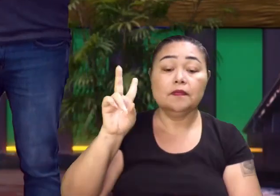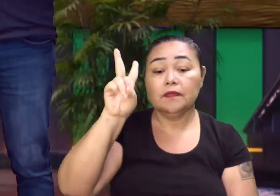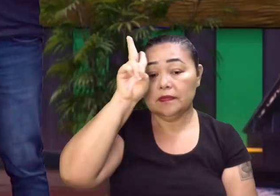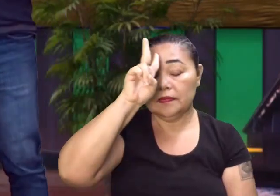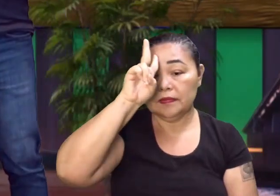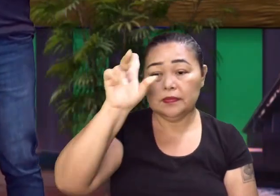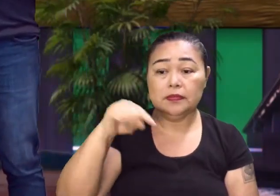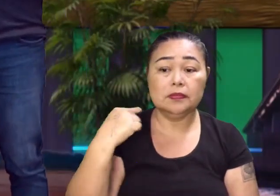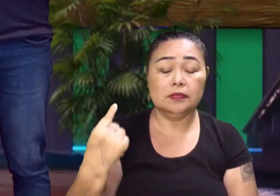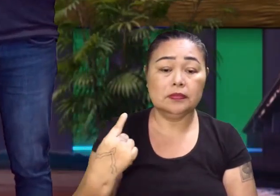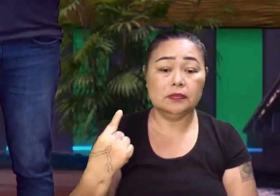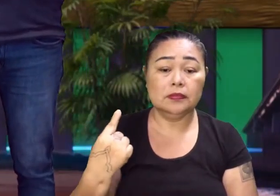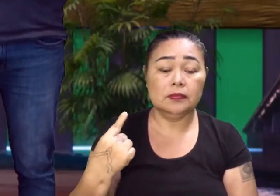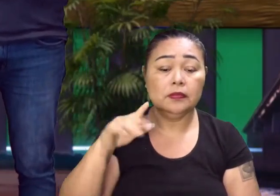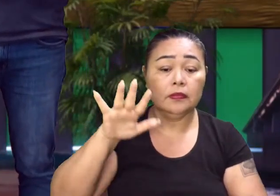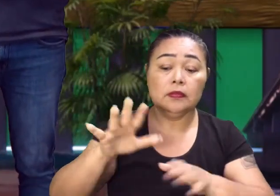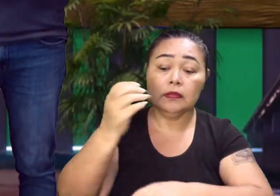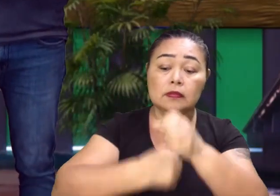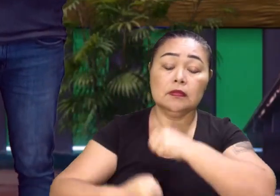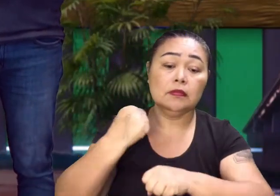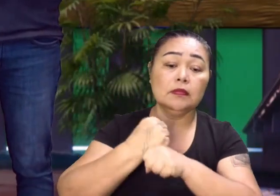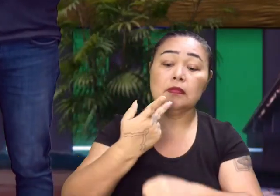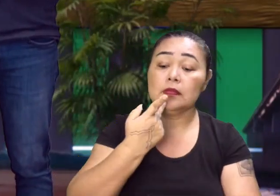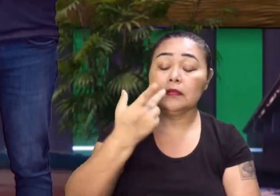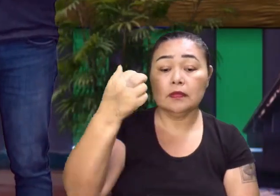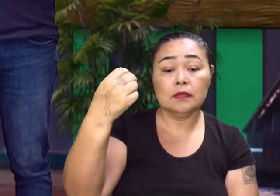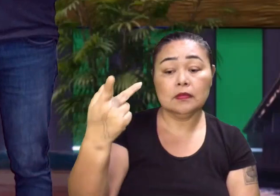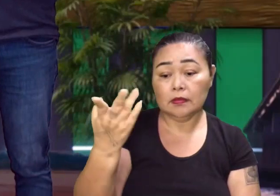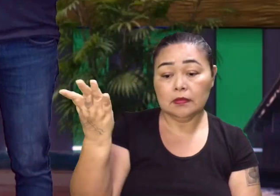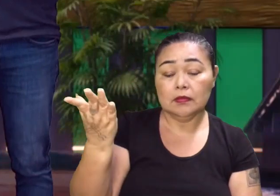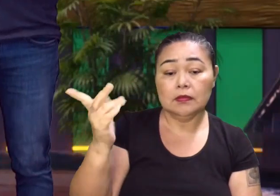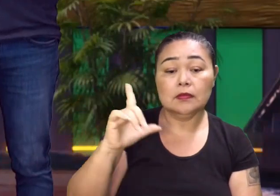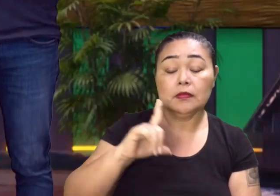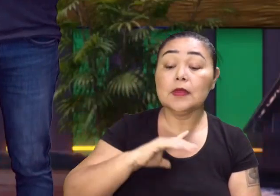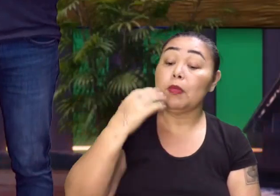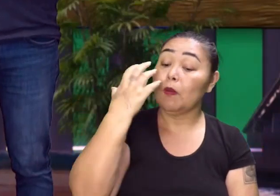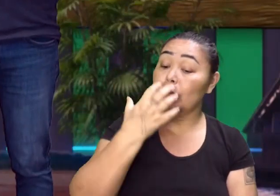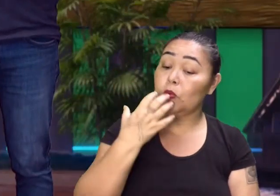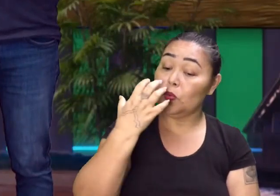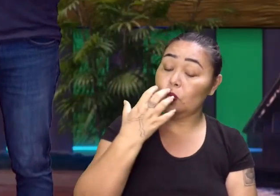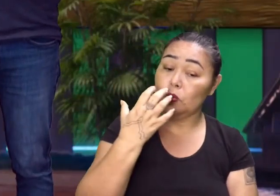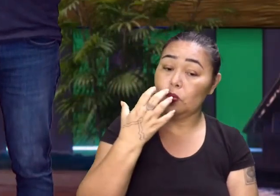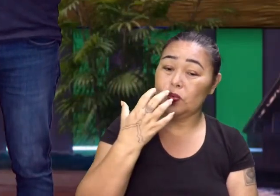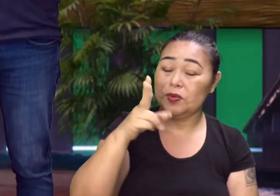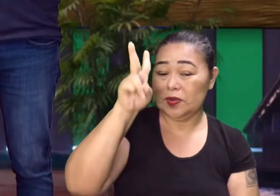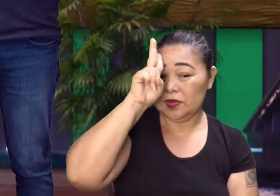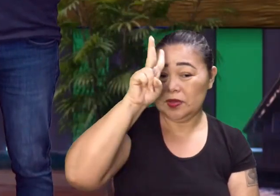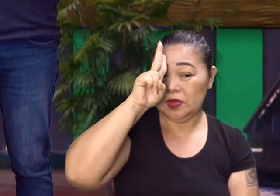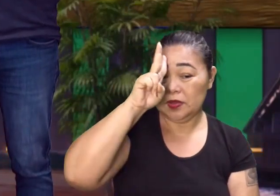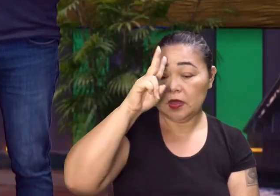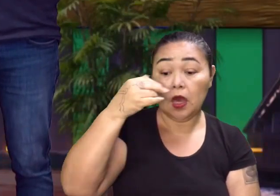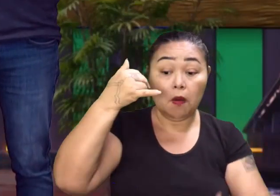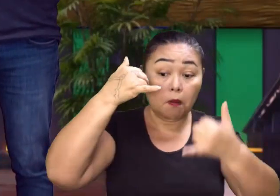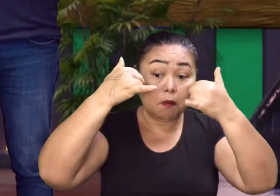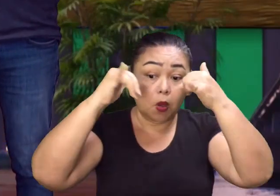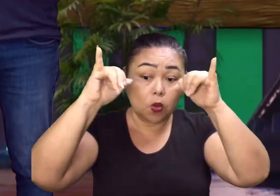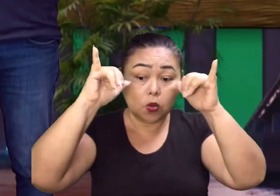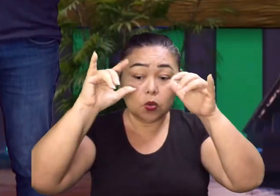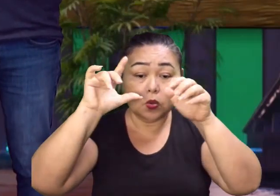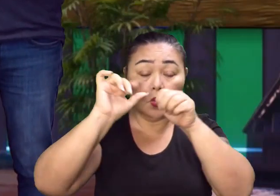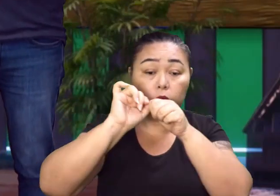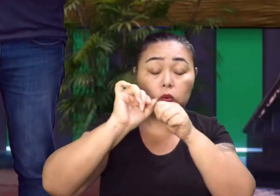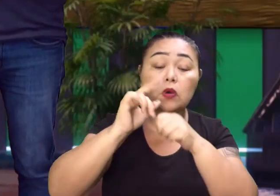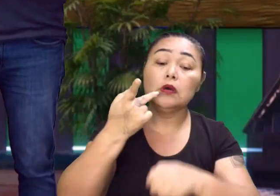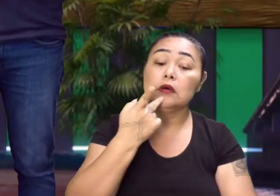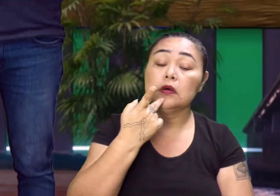que uma vez, acho que foi ano passado, eu falei para ti que tem uma música. Vai lá, lembra da música? Do Boi Bumbá.